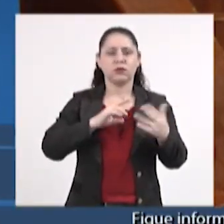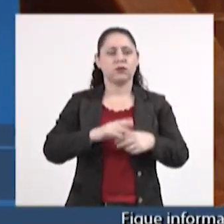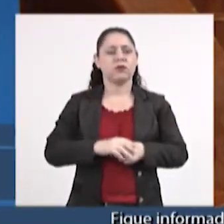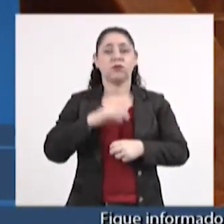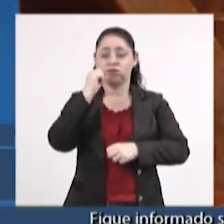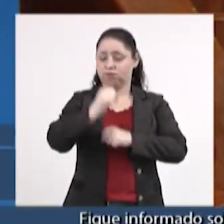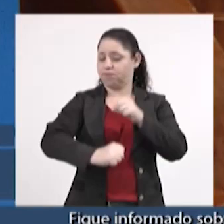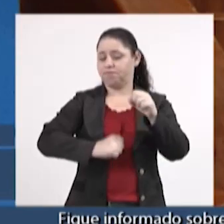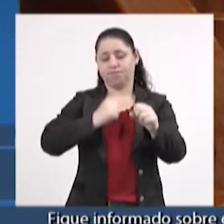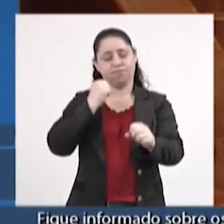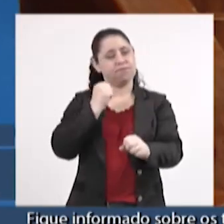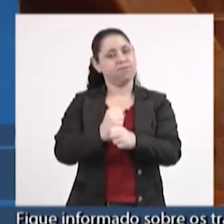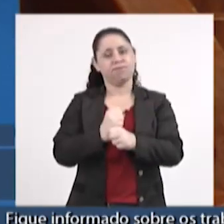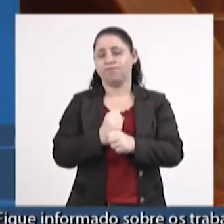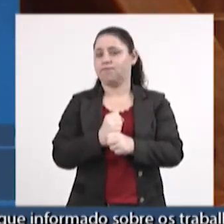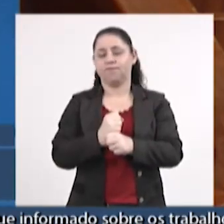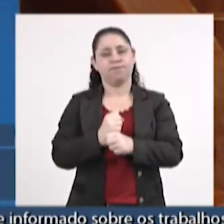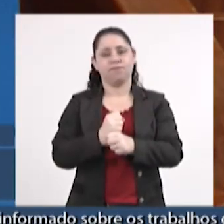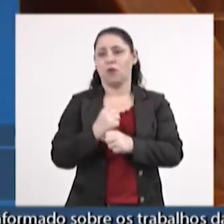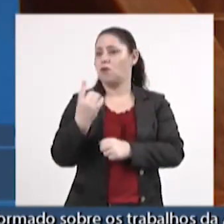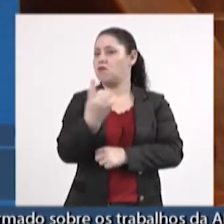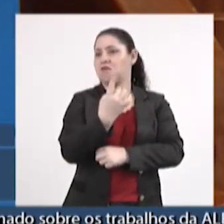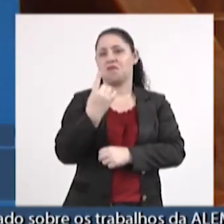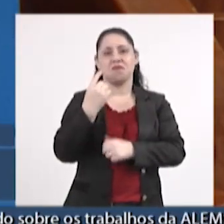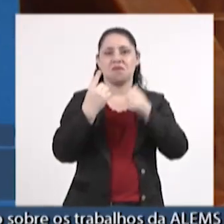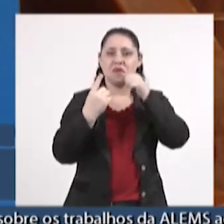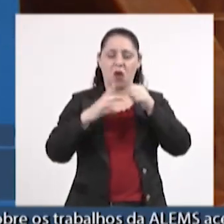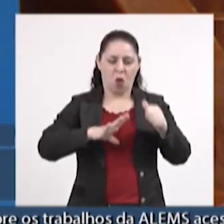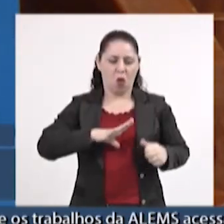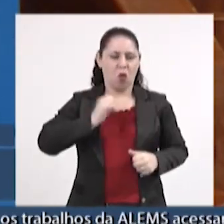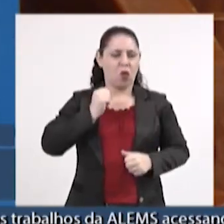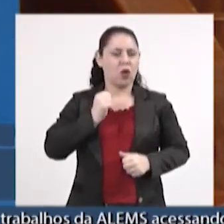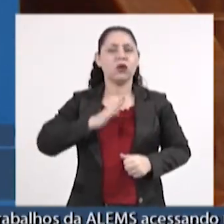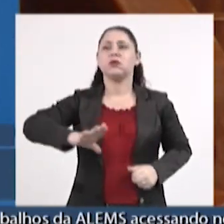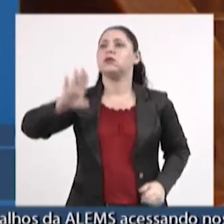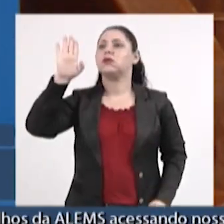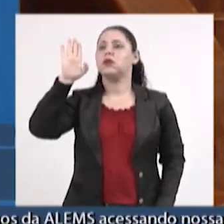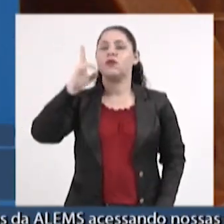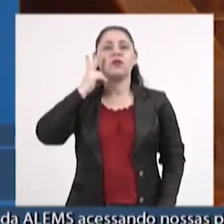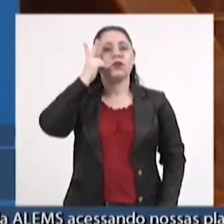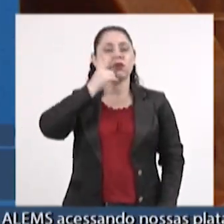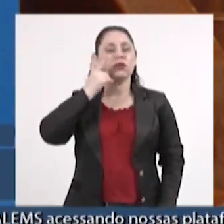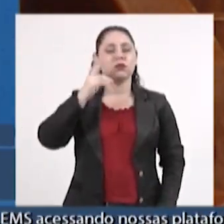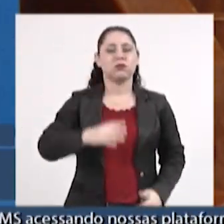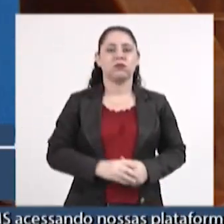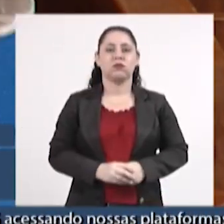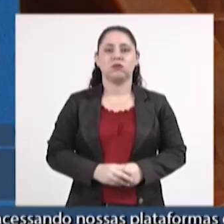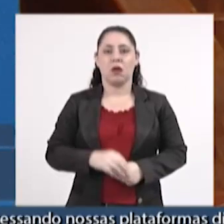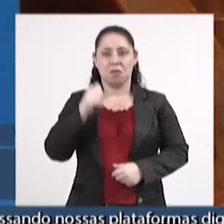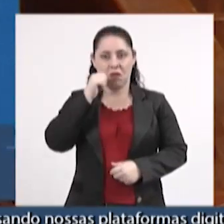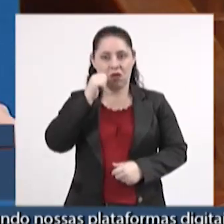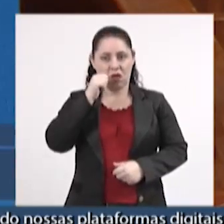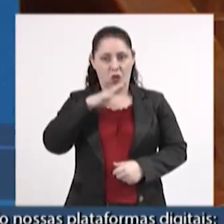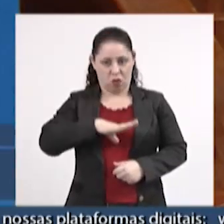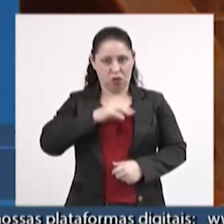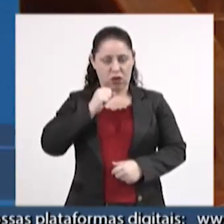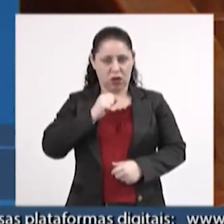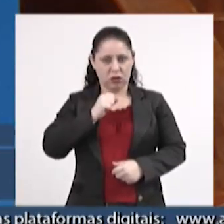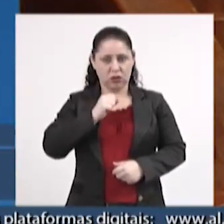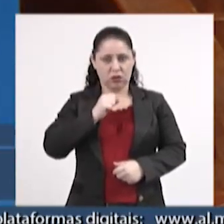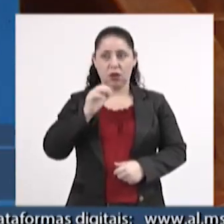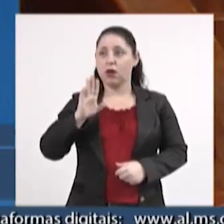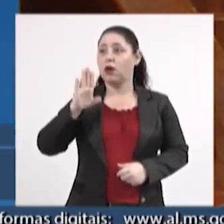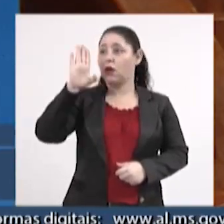o ano que vem, nenhuma mulher terá coragem de sair candidata a vereadora. Nenhuma mulher terá coragem de